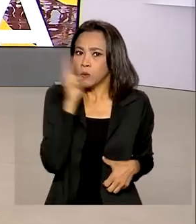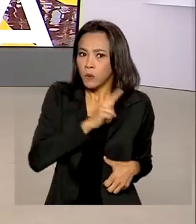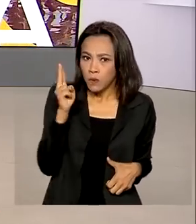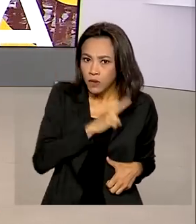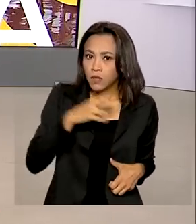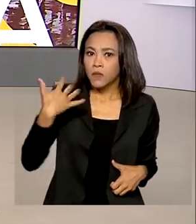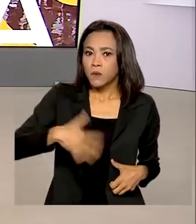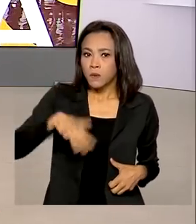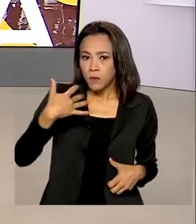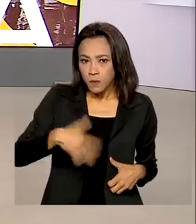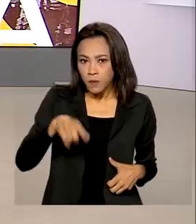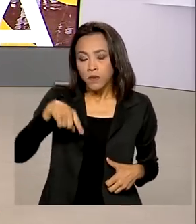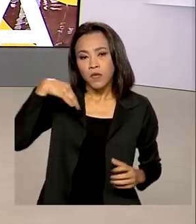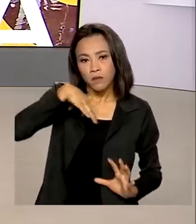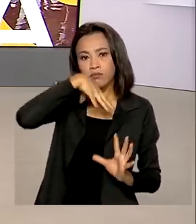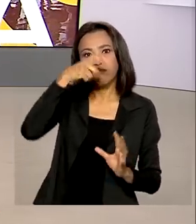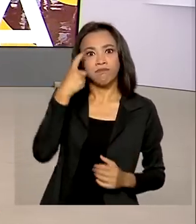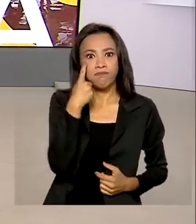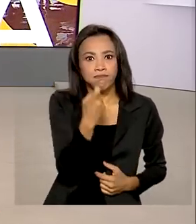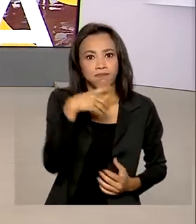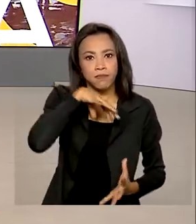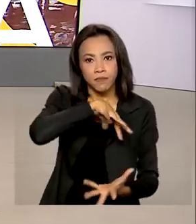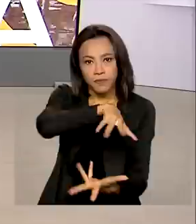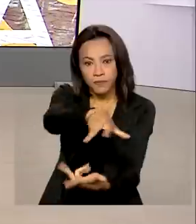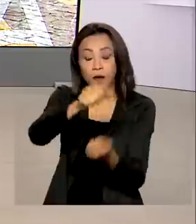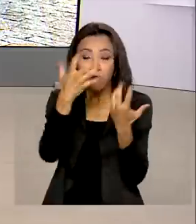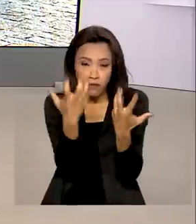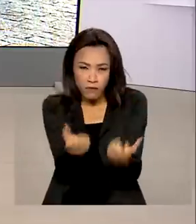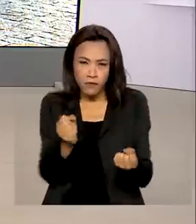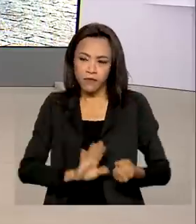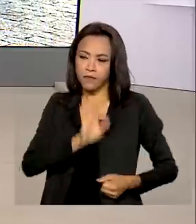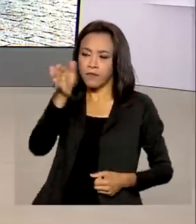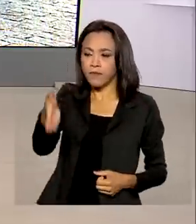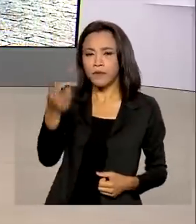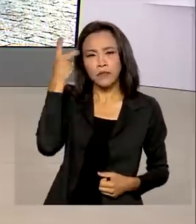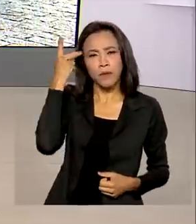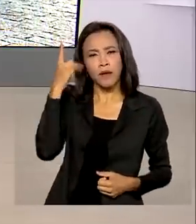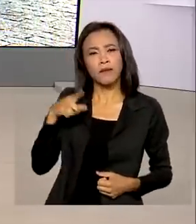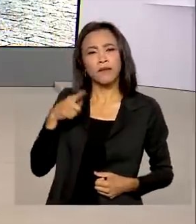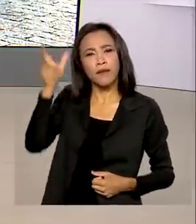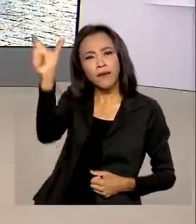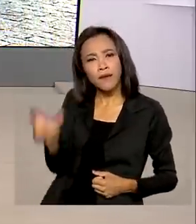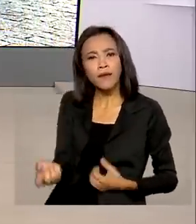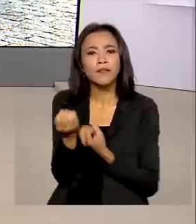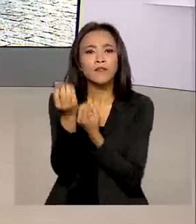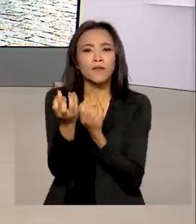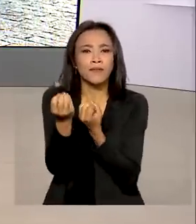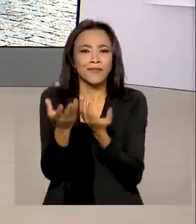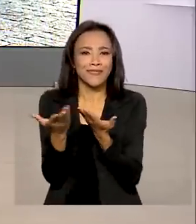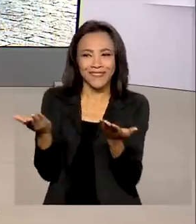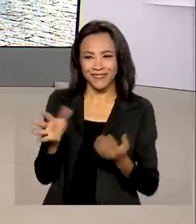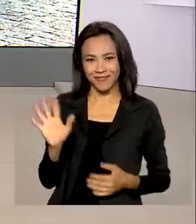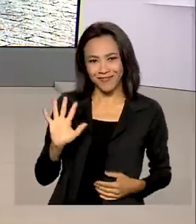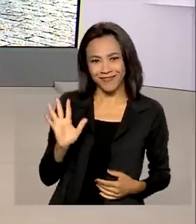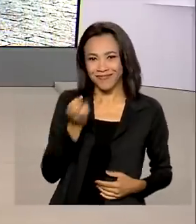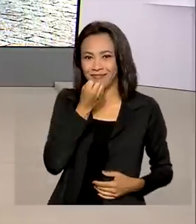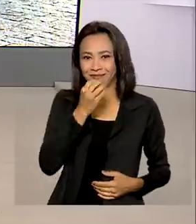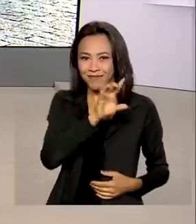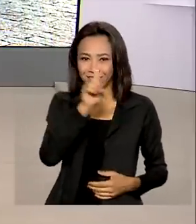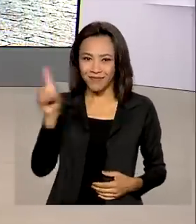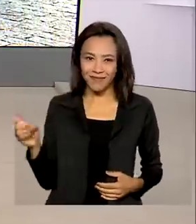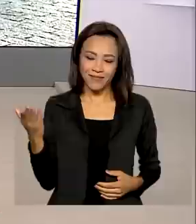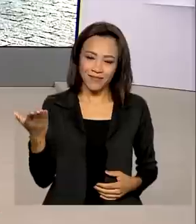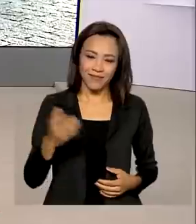emergência pública de interesse internacional Vamos a São Paulo Érica Pinheiro traz as informações ao vivo para gente Oi Erica Bom